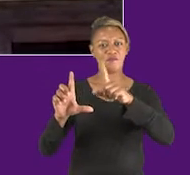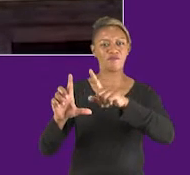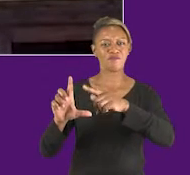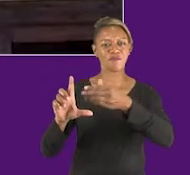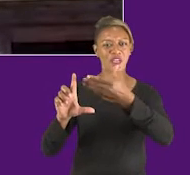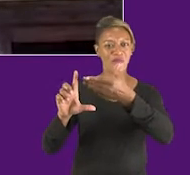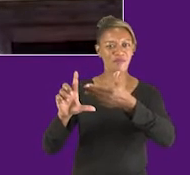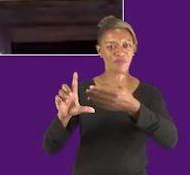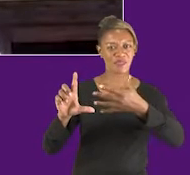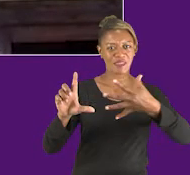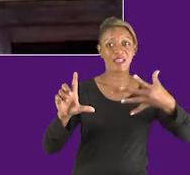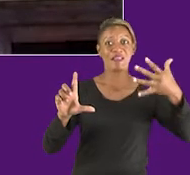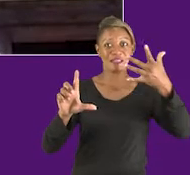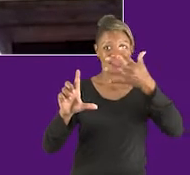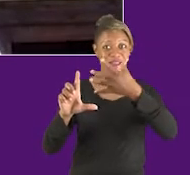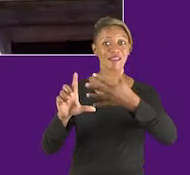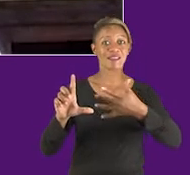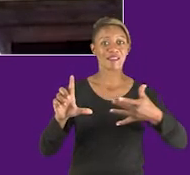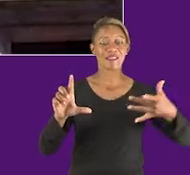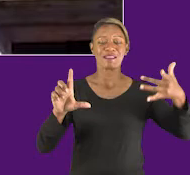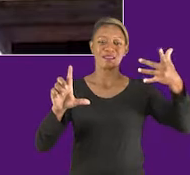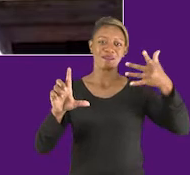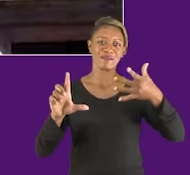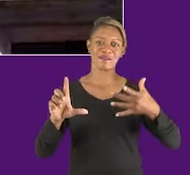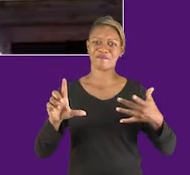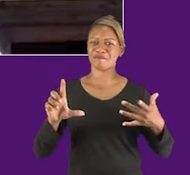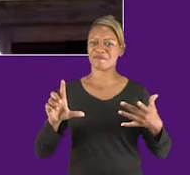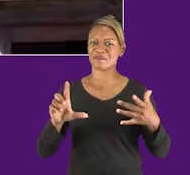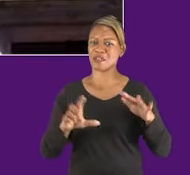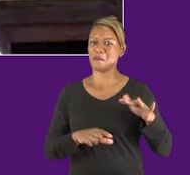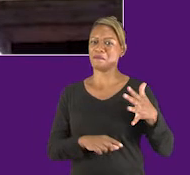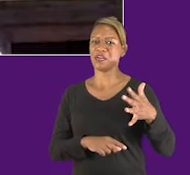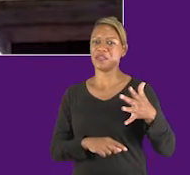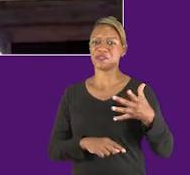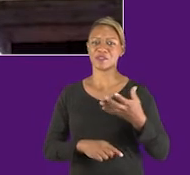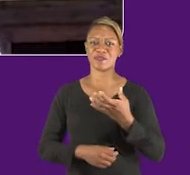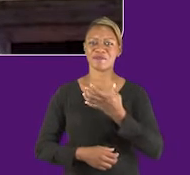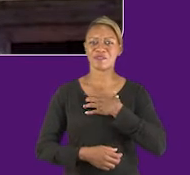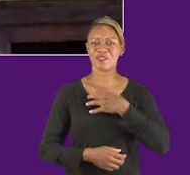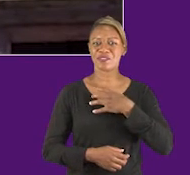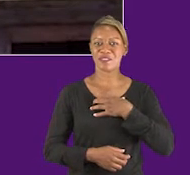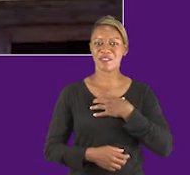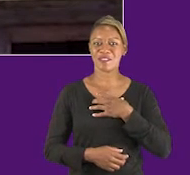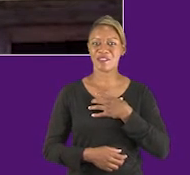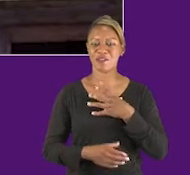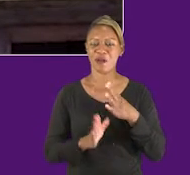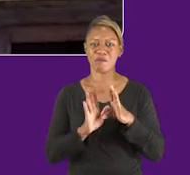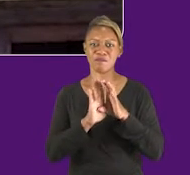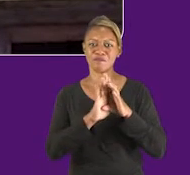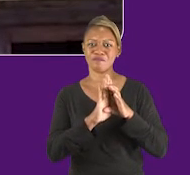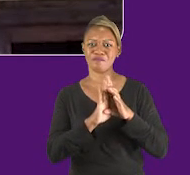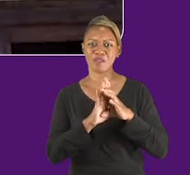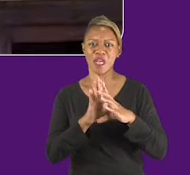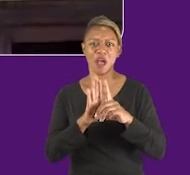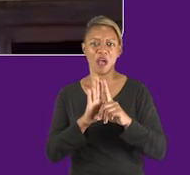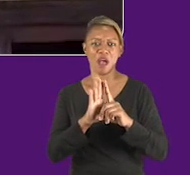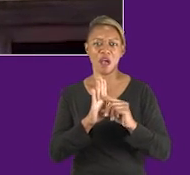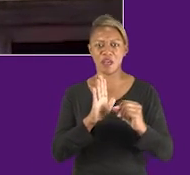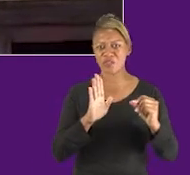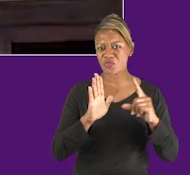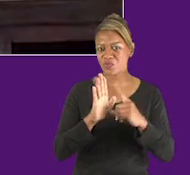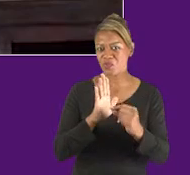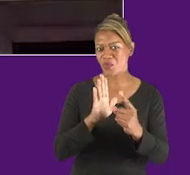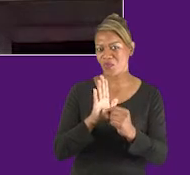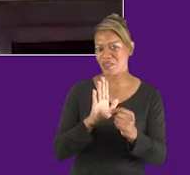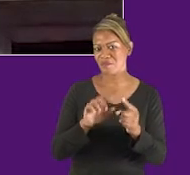naquela aparência daquela solução a mais ao nosso ver o design é exatamente a concepção de algum produto de